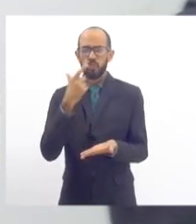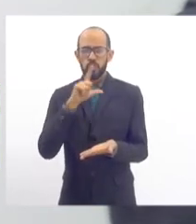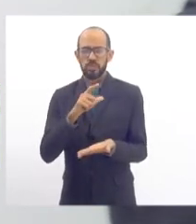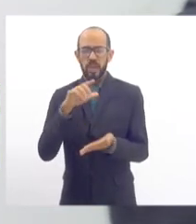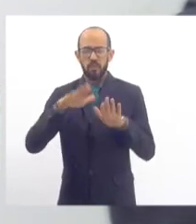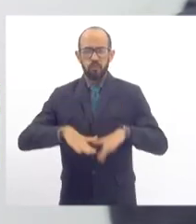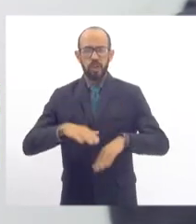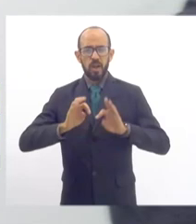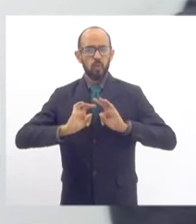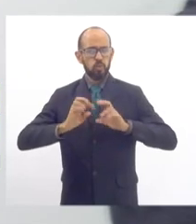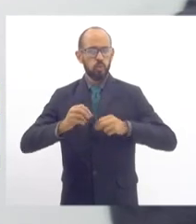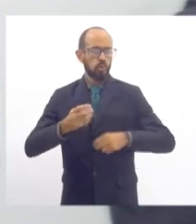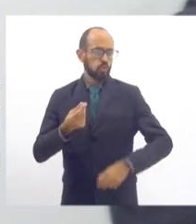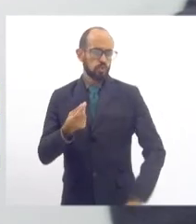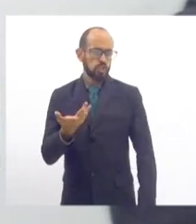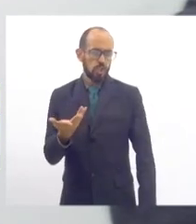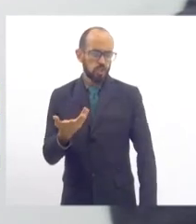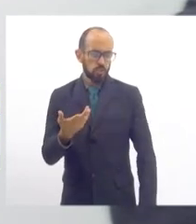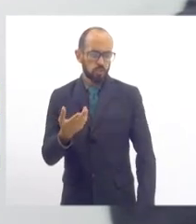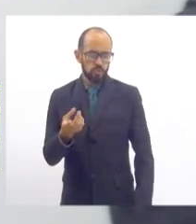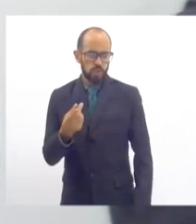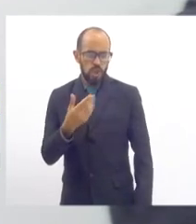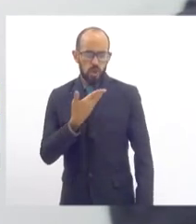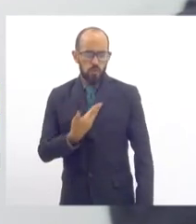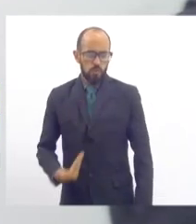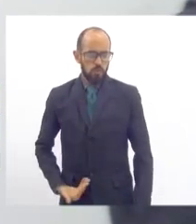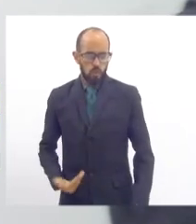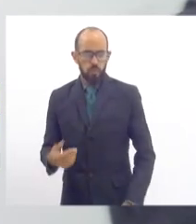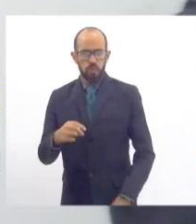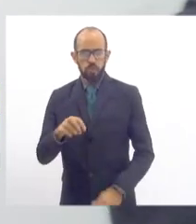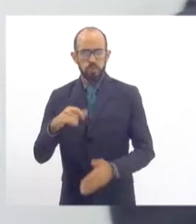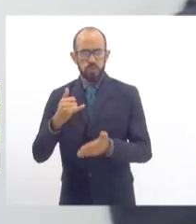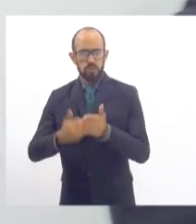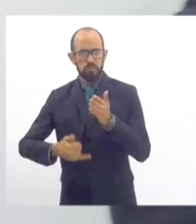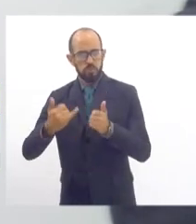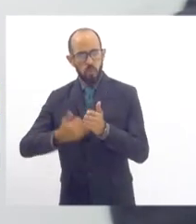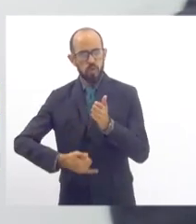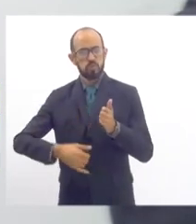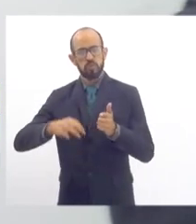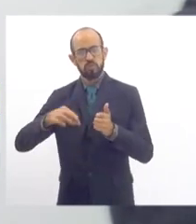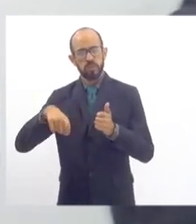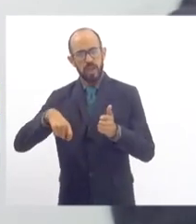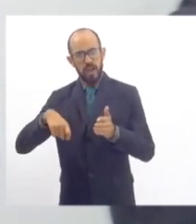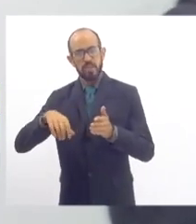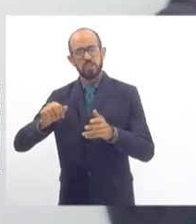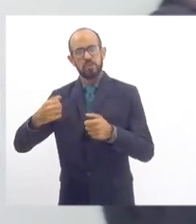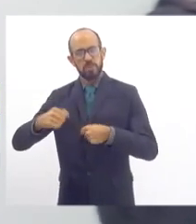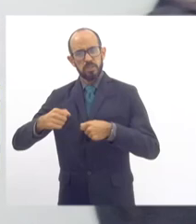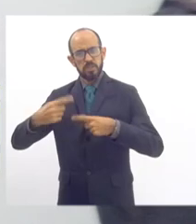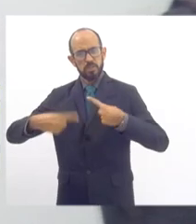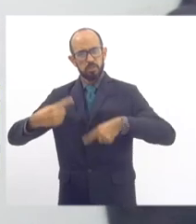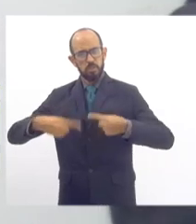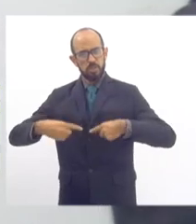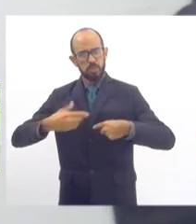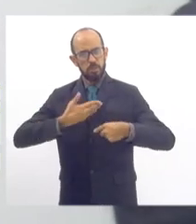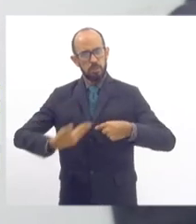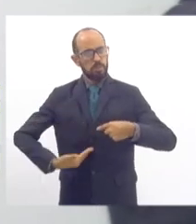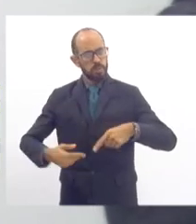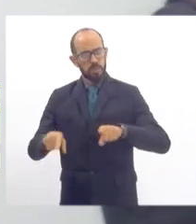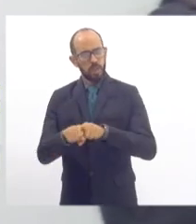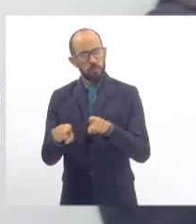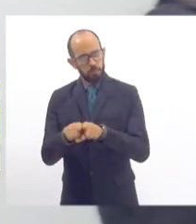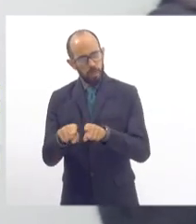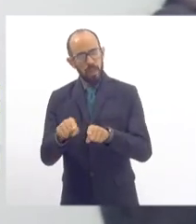nem federal. Dinheiro público, dinheiro de imposto, de taxa, tem que ser revertido para a política pública. e, obviamente,